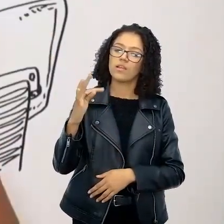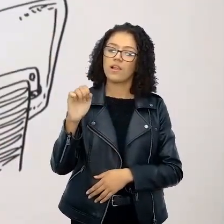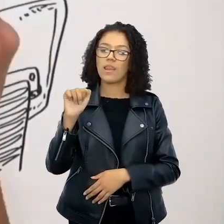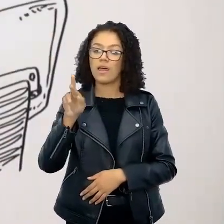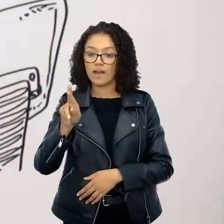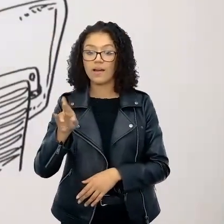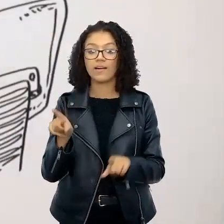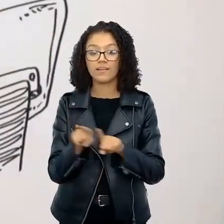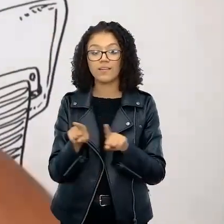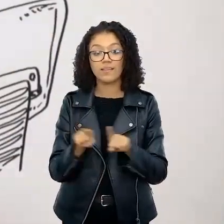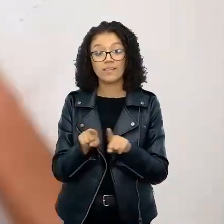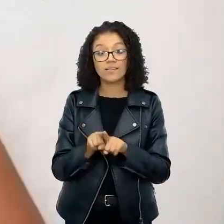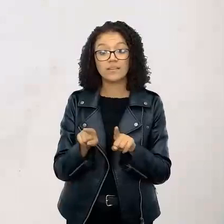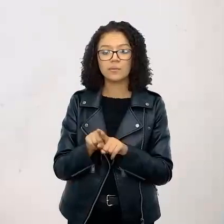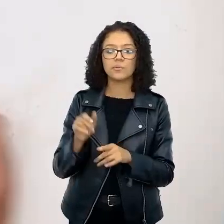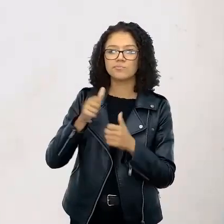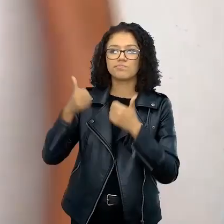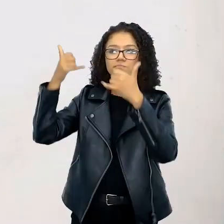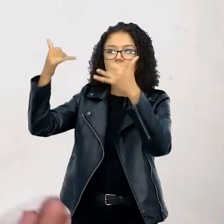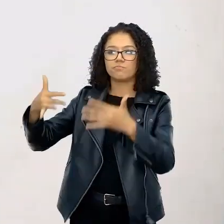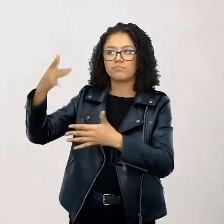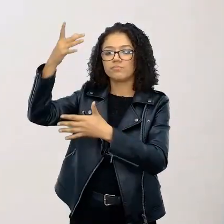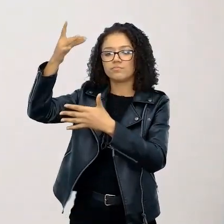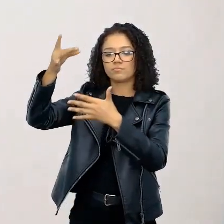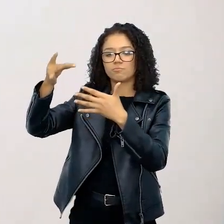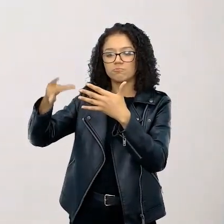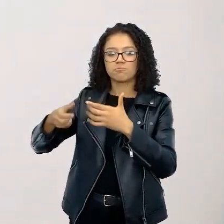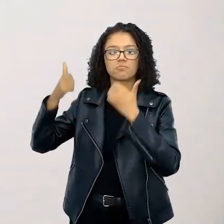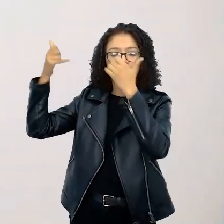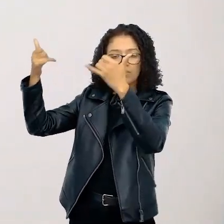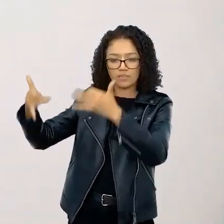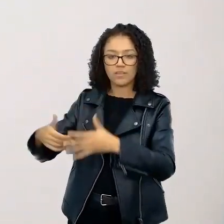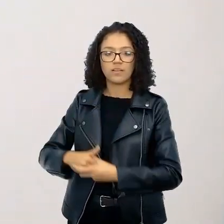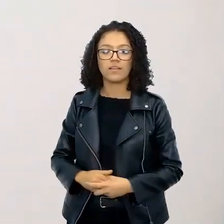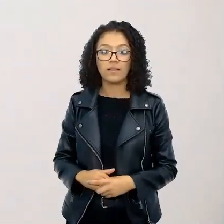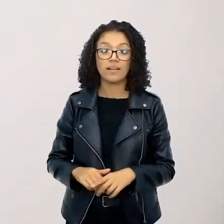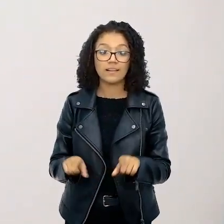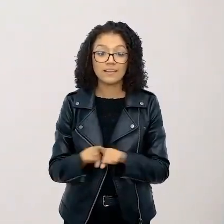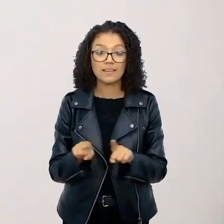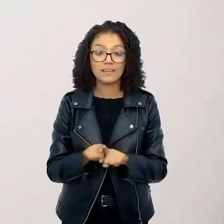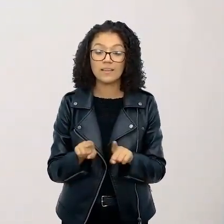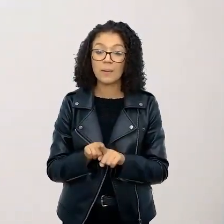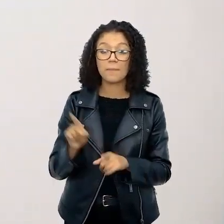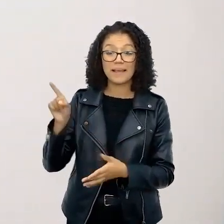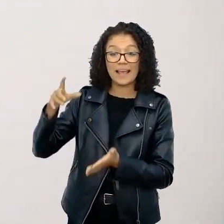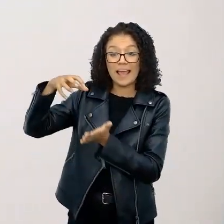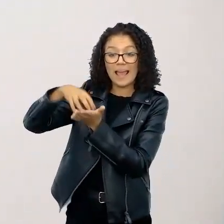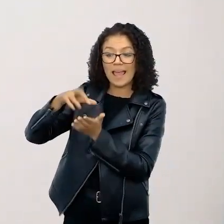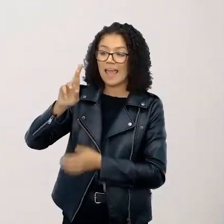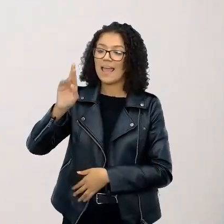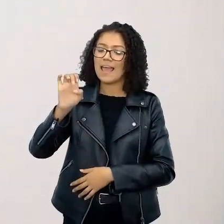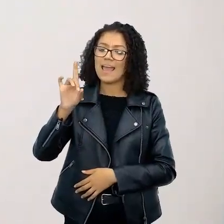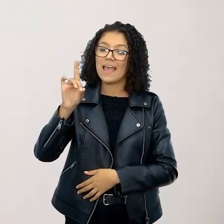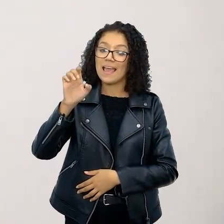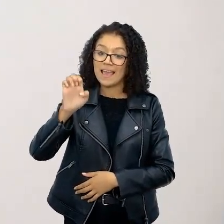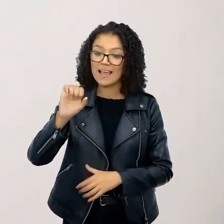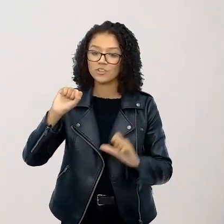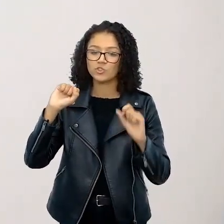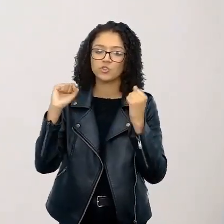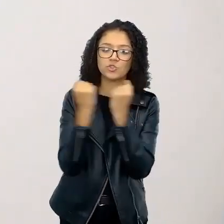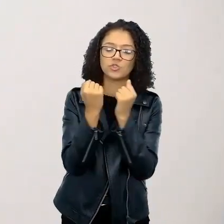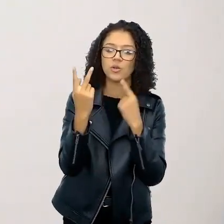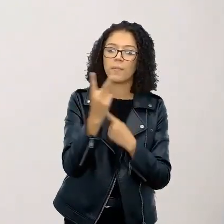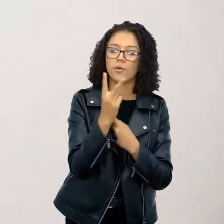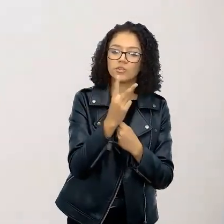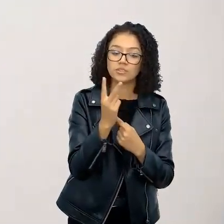outras delegacias do município onde ocorreu o fato. É importante frisar que a rede de proteção existe para a proteção e cuidado de crianças e